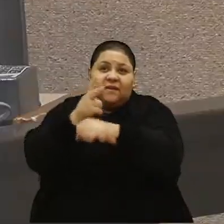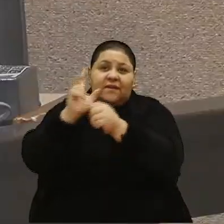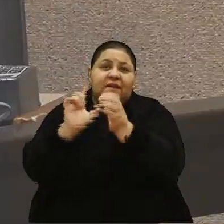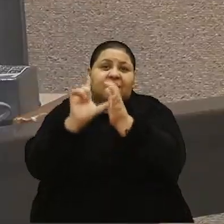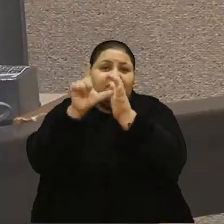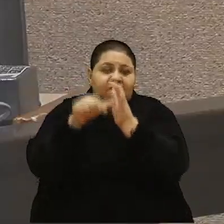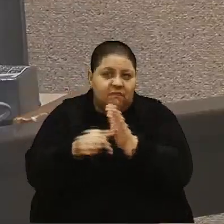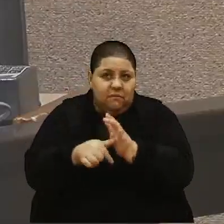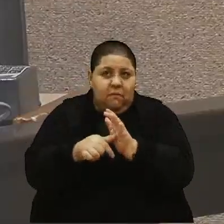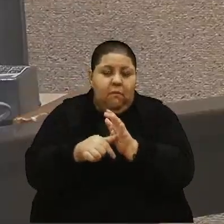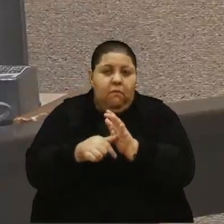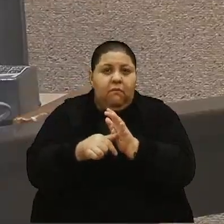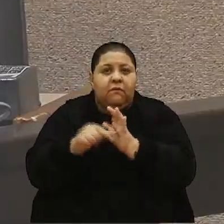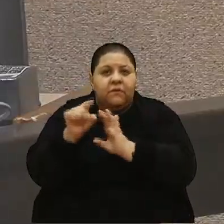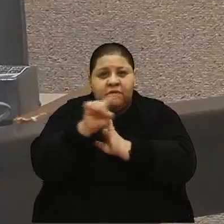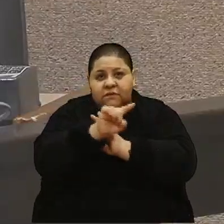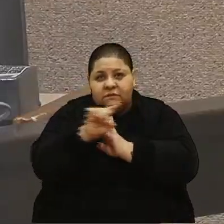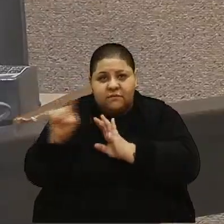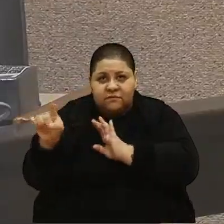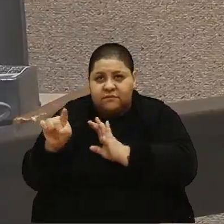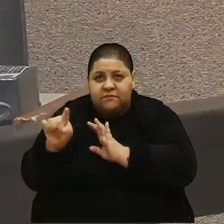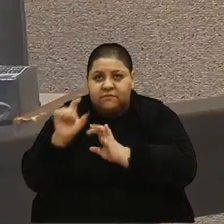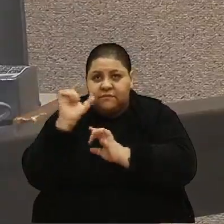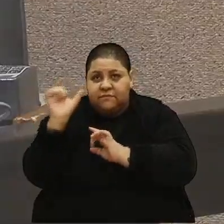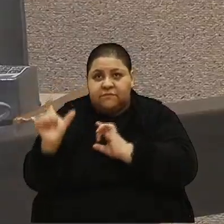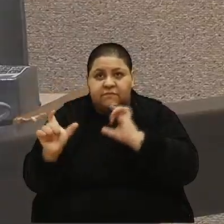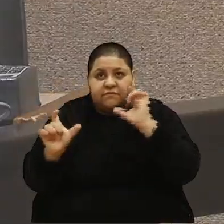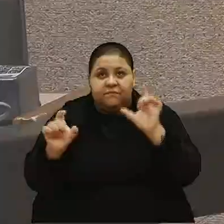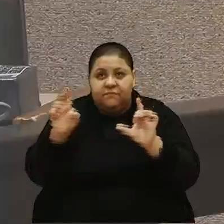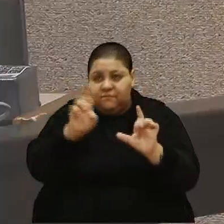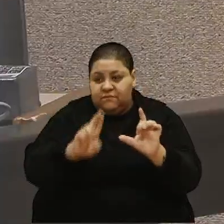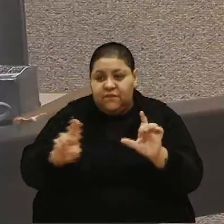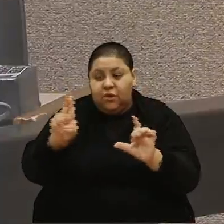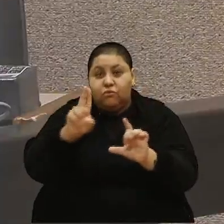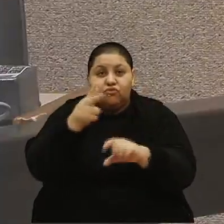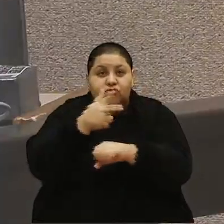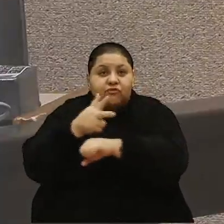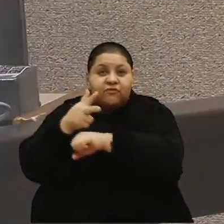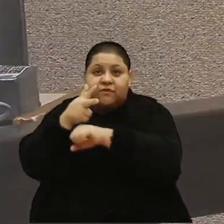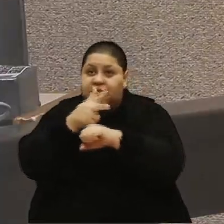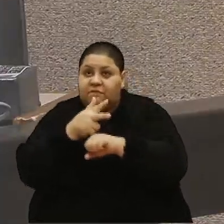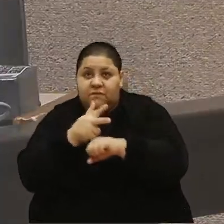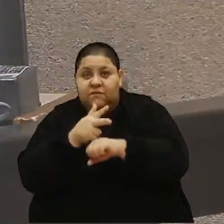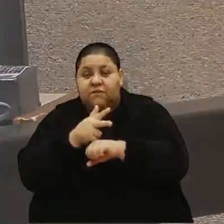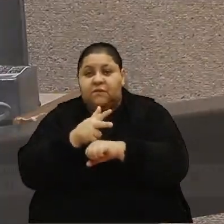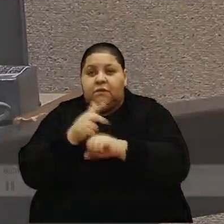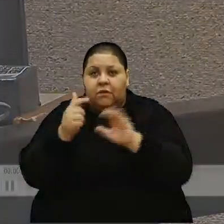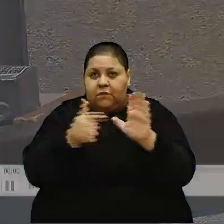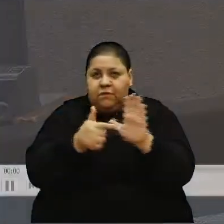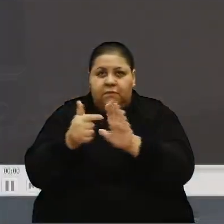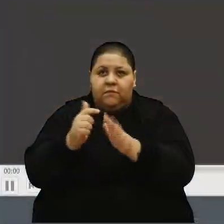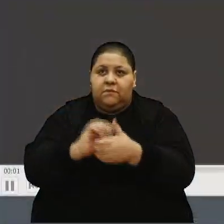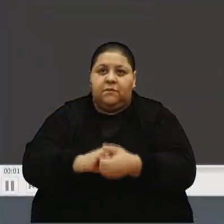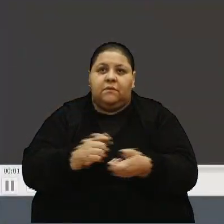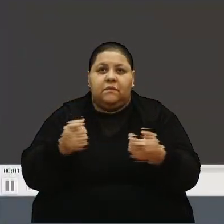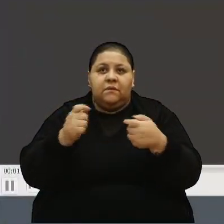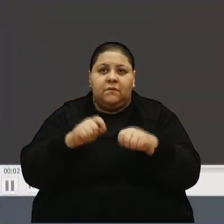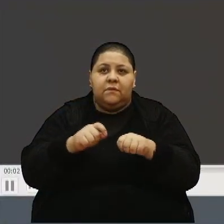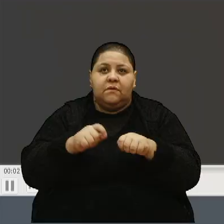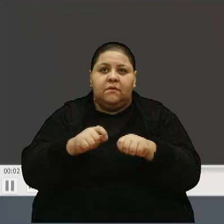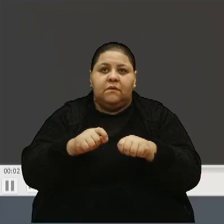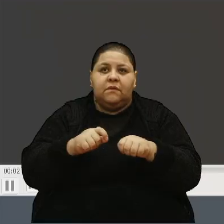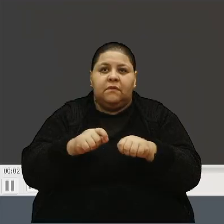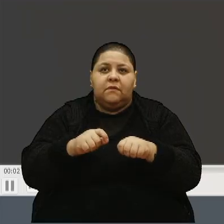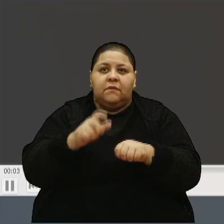íntegra para reforçar algumas palavras que eu uso no vídeo. Pode passar, Paulo. Precisamos perder vidas para